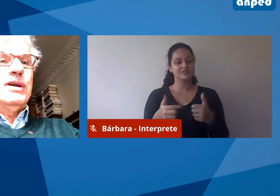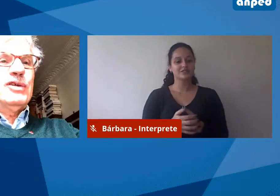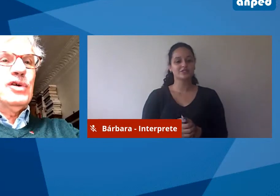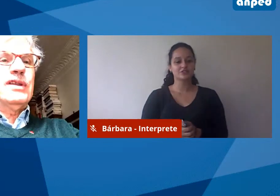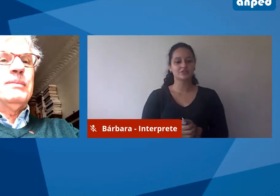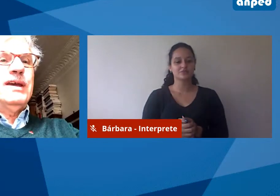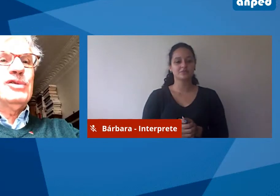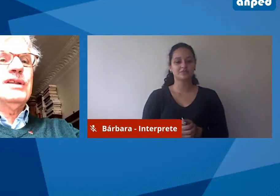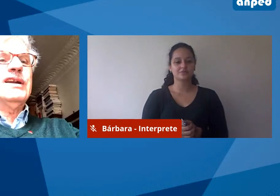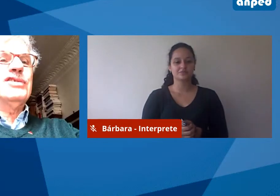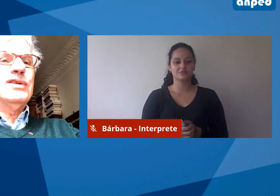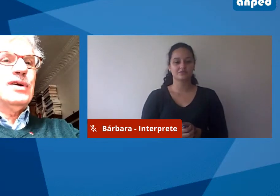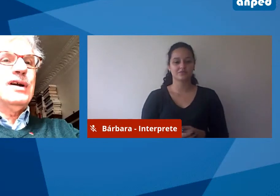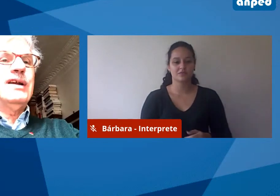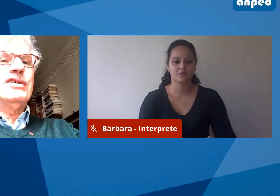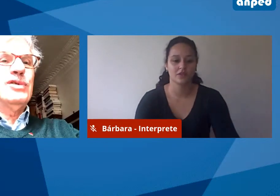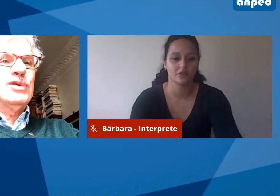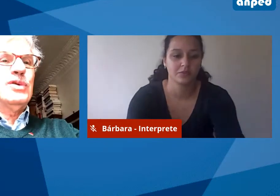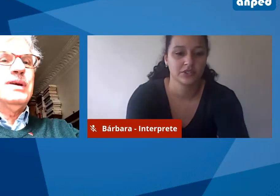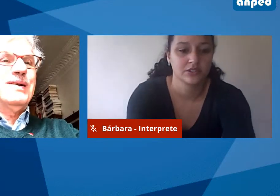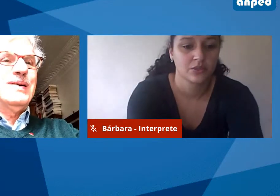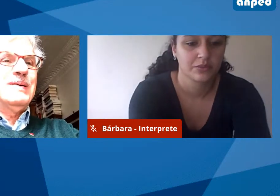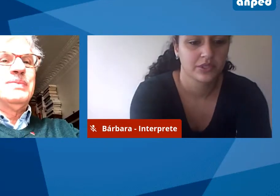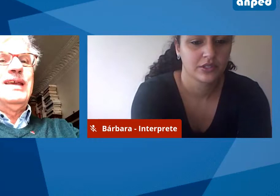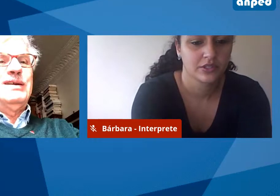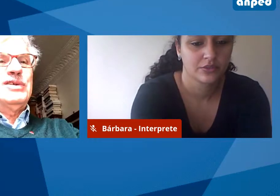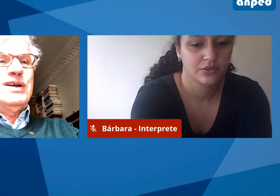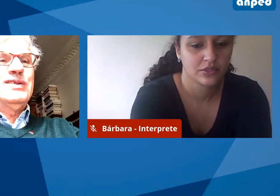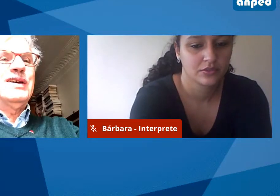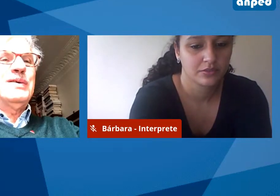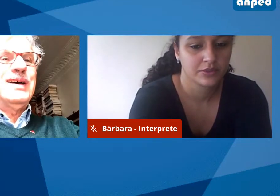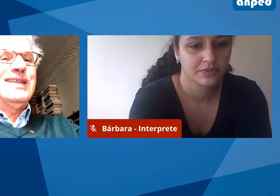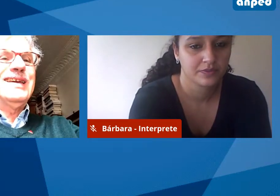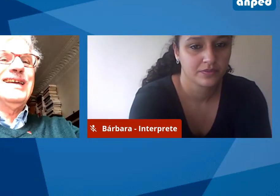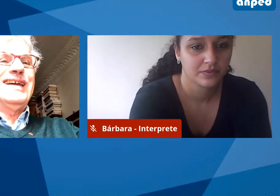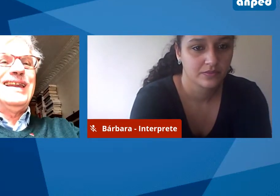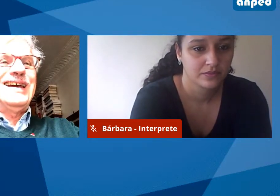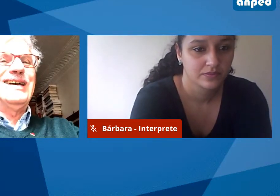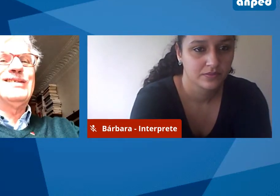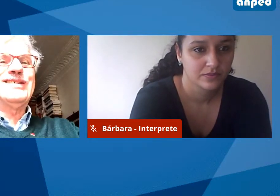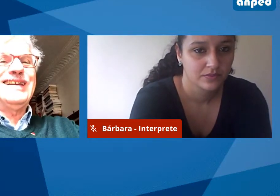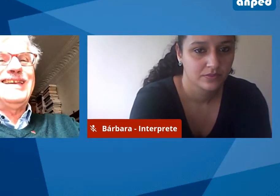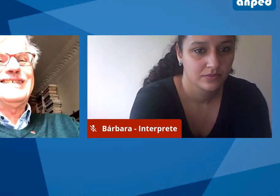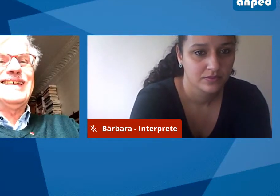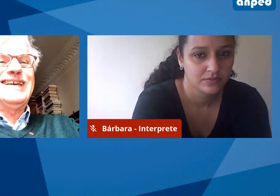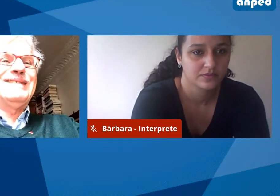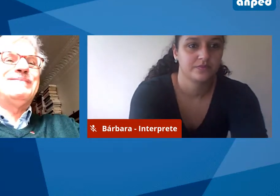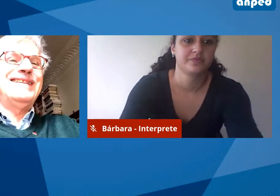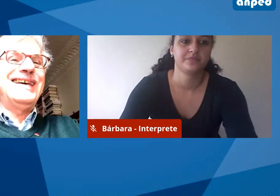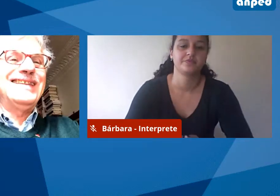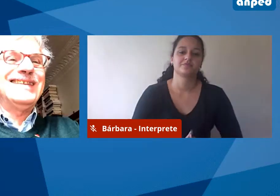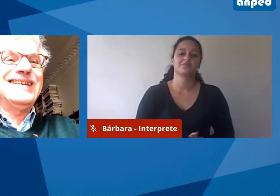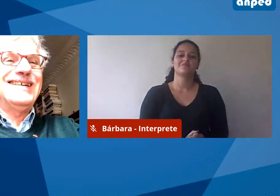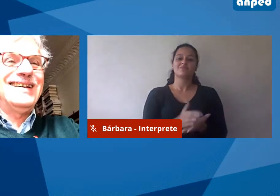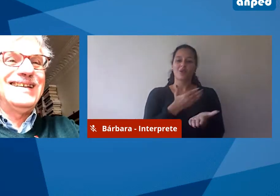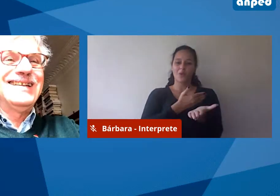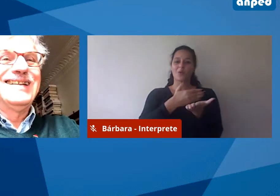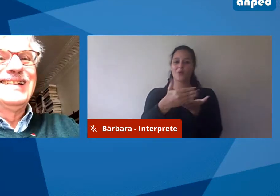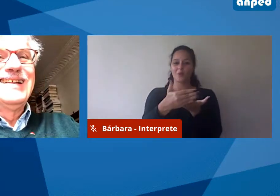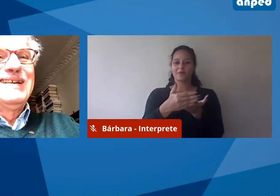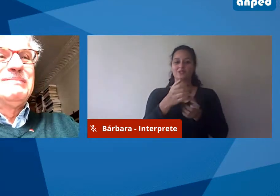Que começou também sua trajetória junto comigo nos anos 50 na Liga Socialista